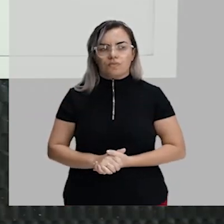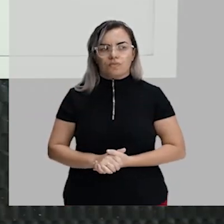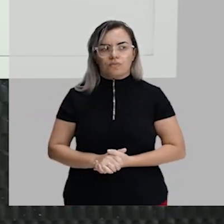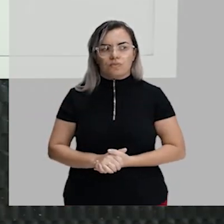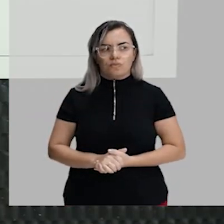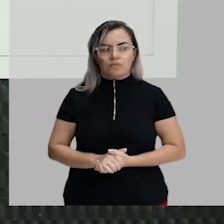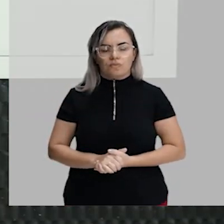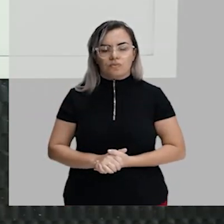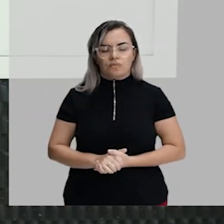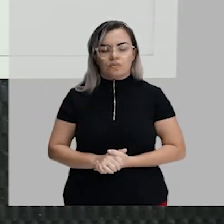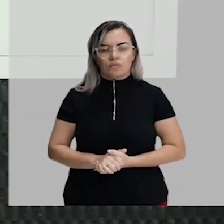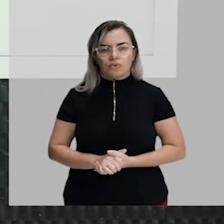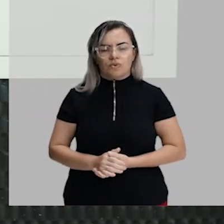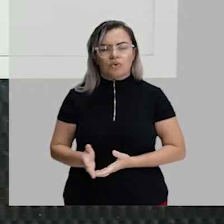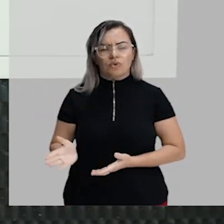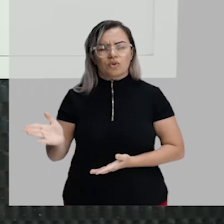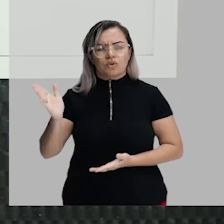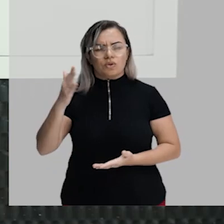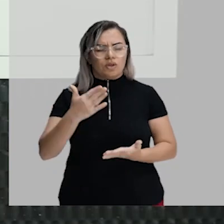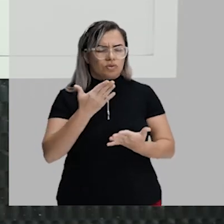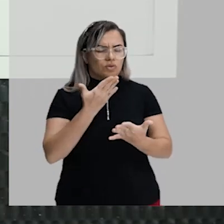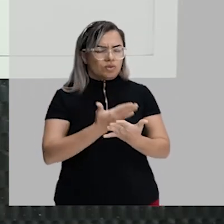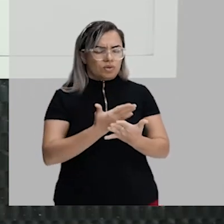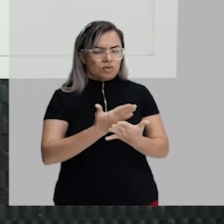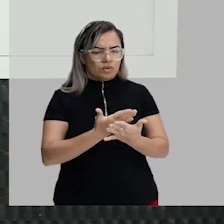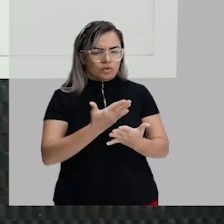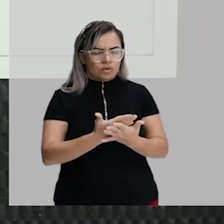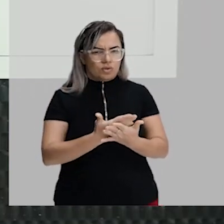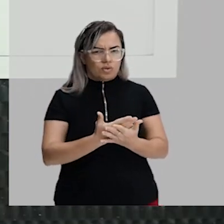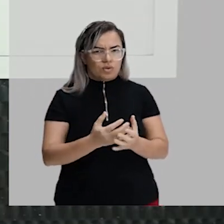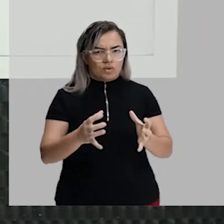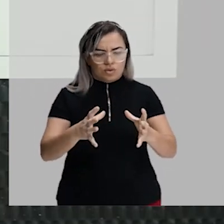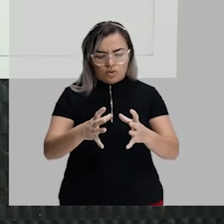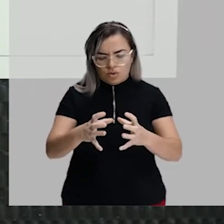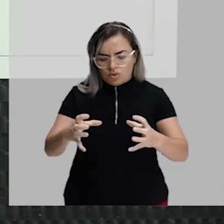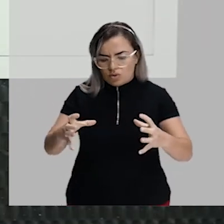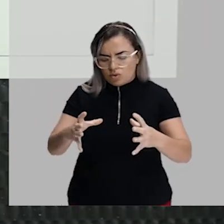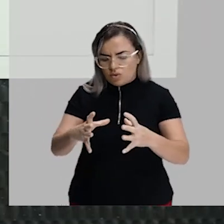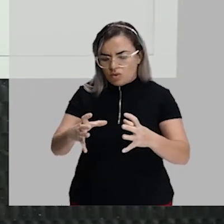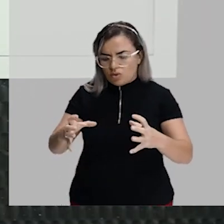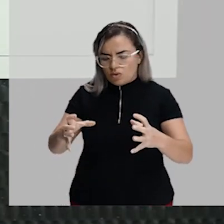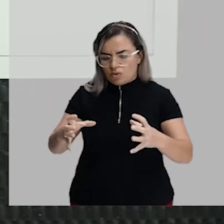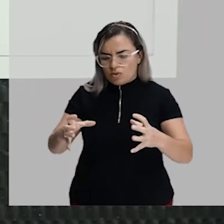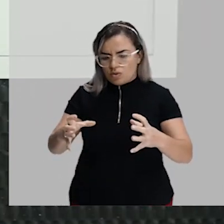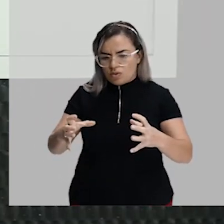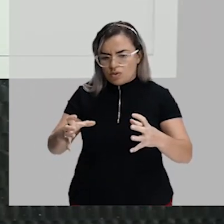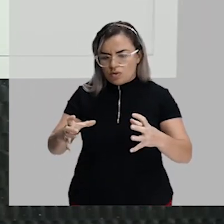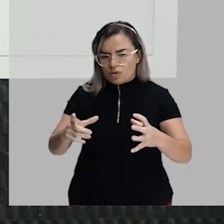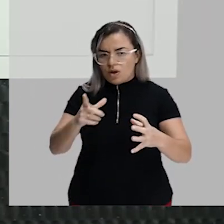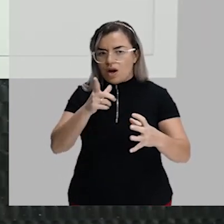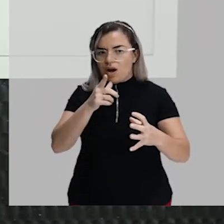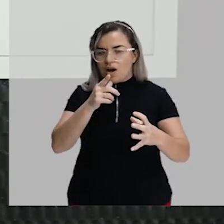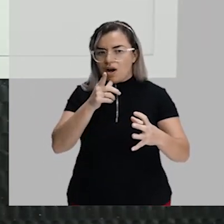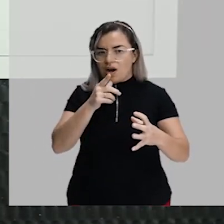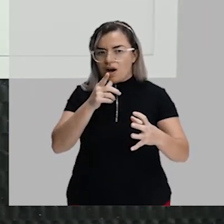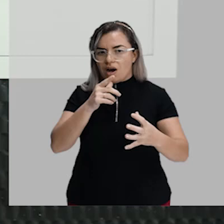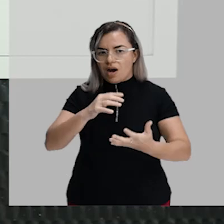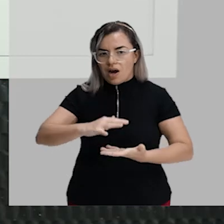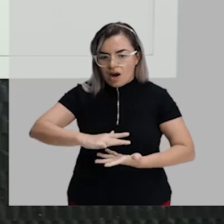Quando nós falamos lá na aula sobre a dilatação da água, né, uma dilatação